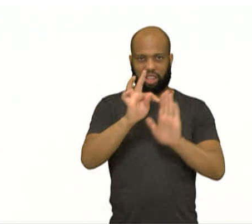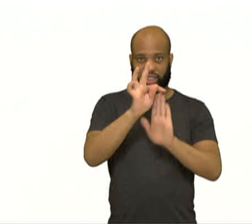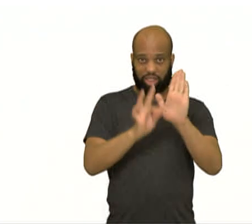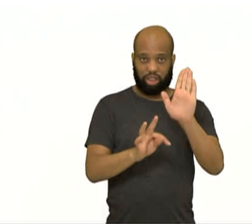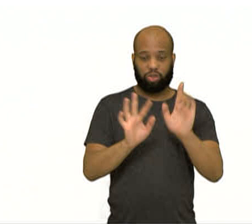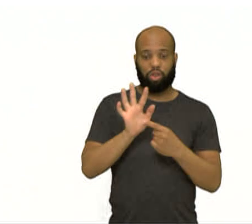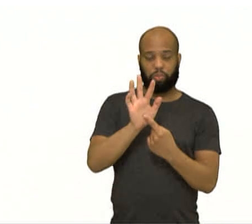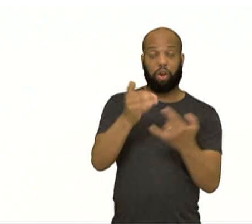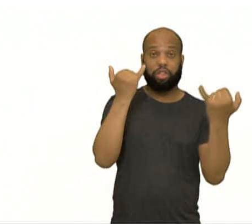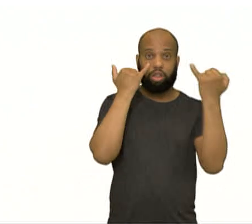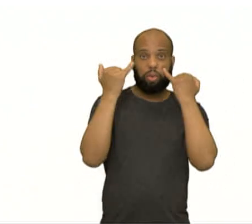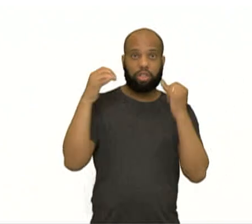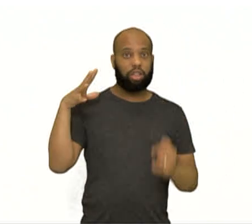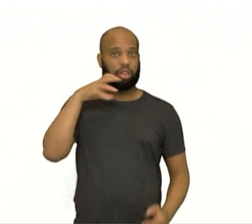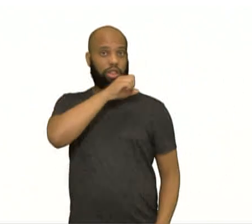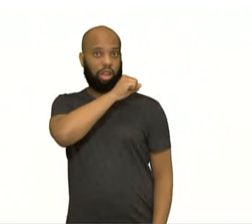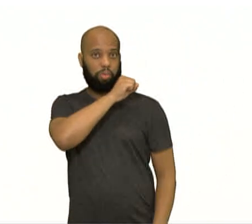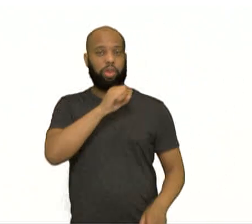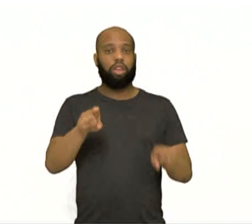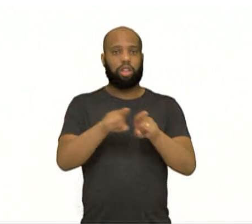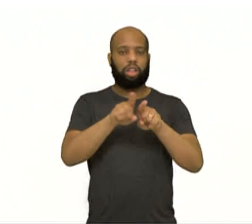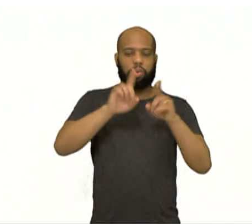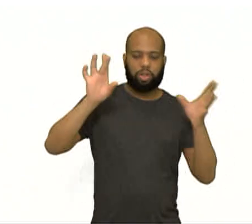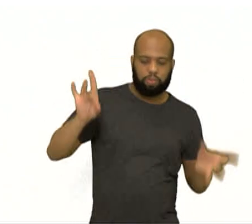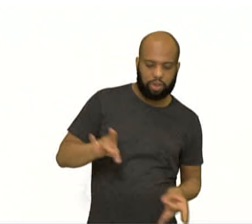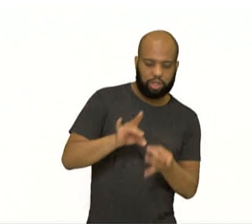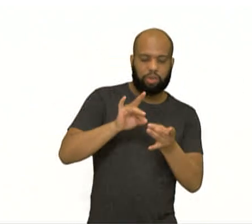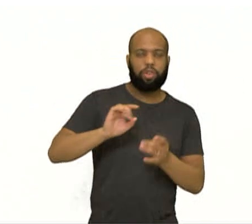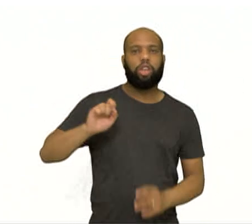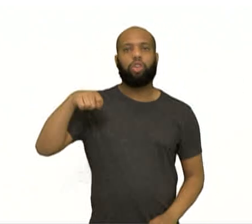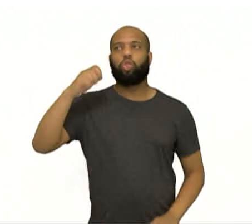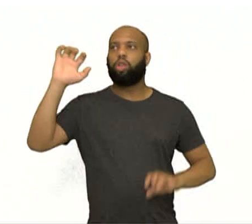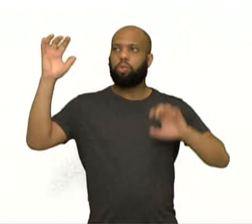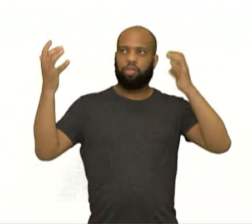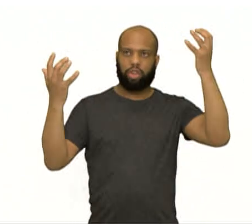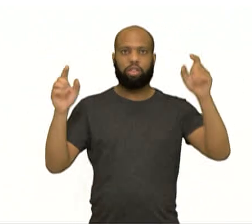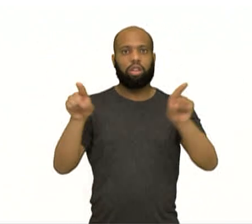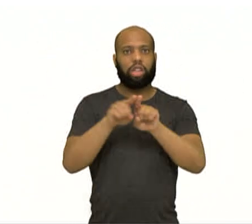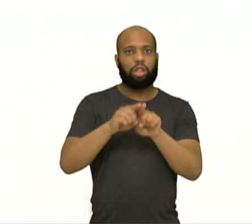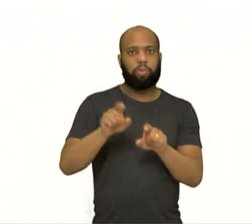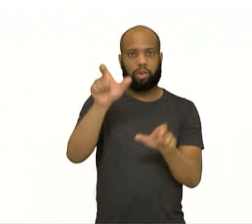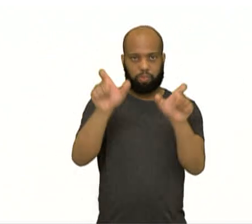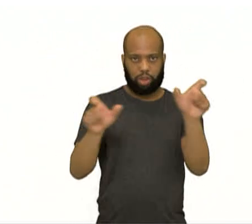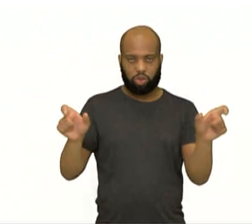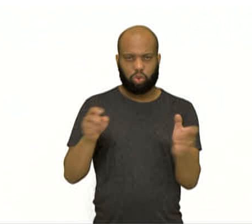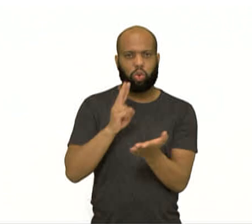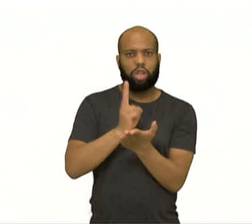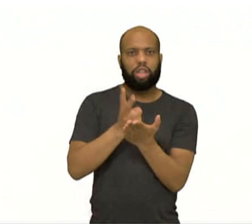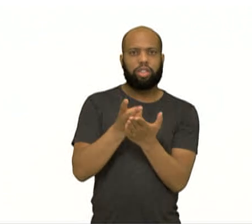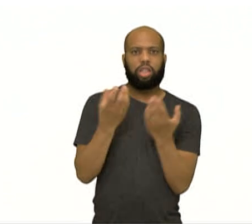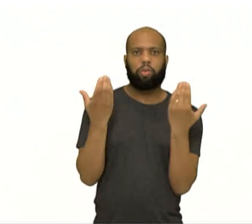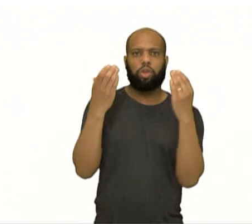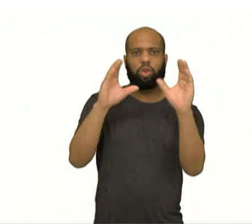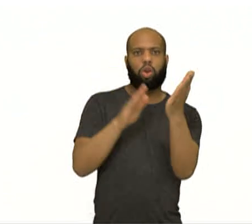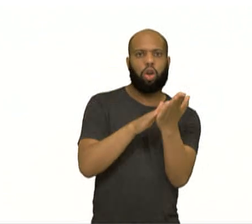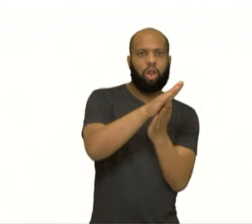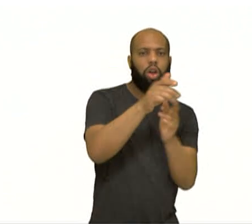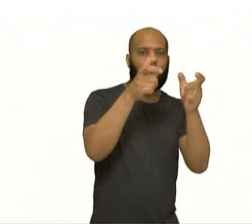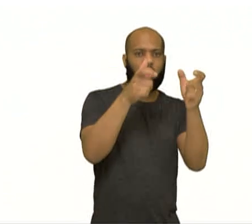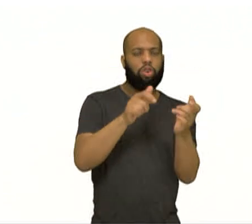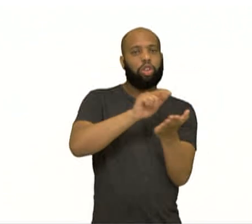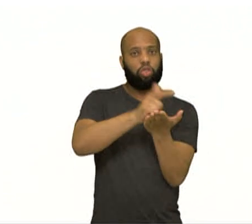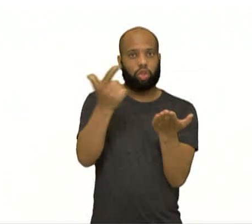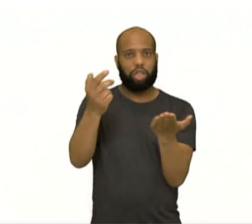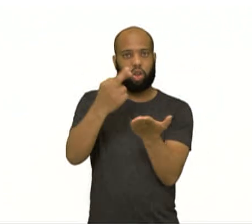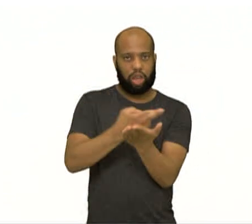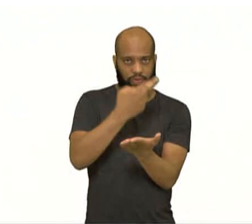veicula informações rápidas e mais específicas sobre eventos e pessoas, sendo publicada nas colunas de jornais, revistas ou lida em